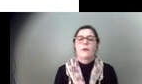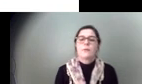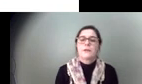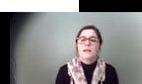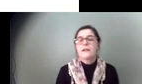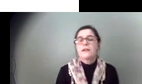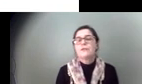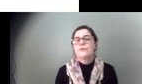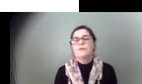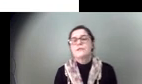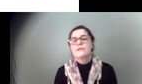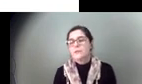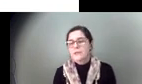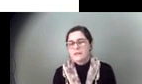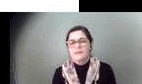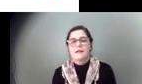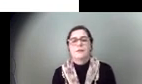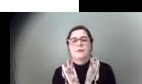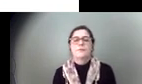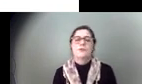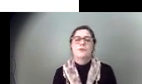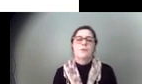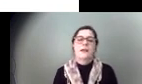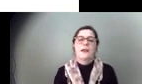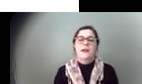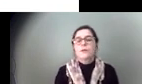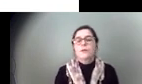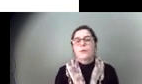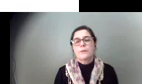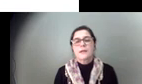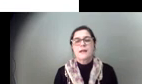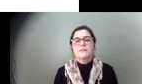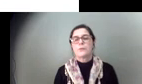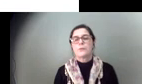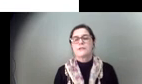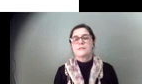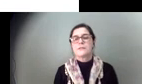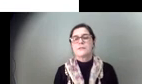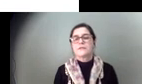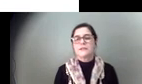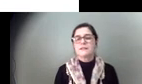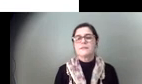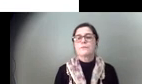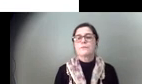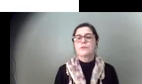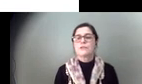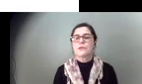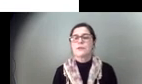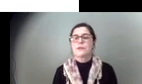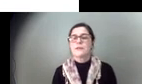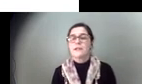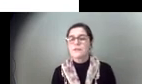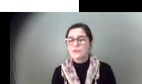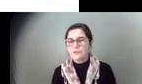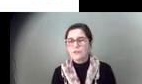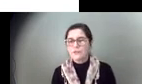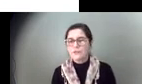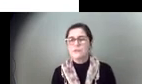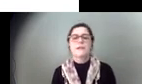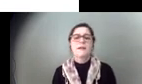é acompanhar a evolução do aprendizado. Muito bem. Então, acompanhar as propostas previstas pode se tornar uma